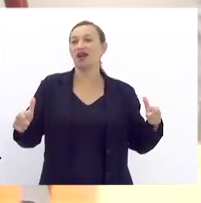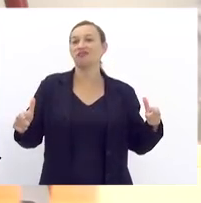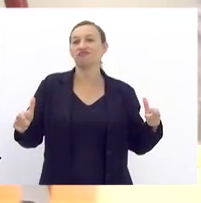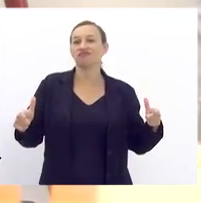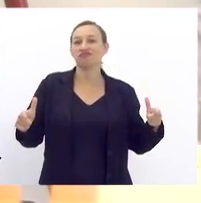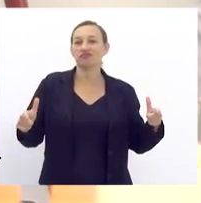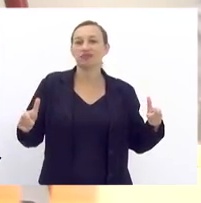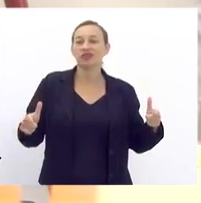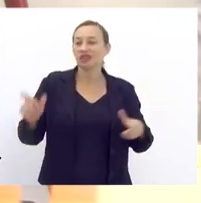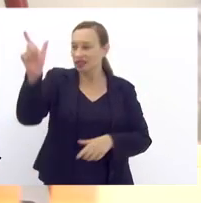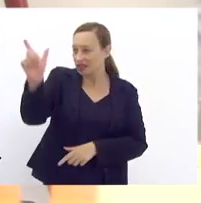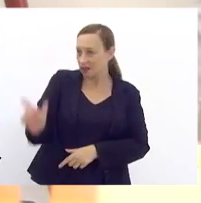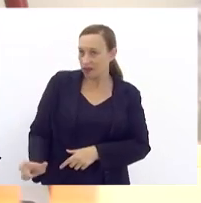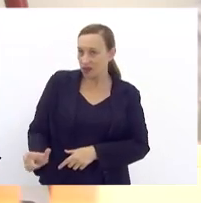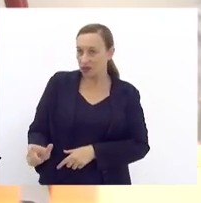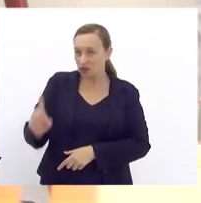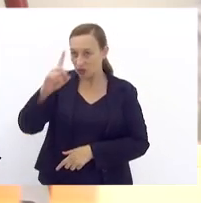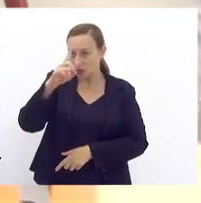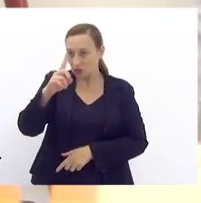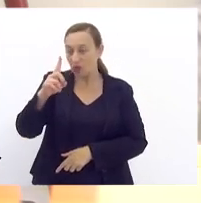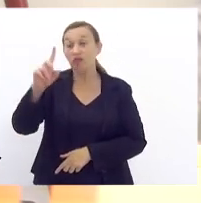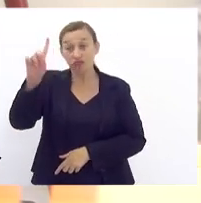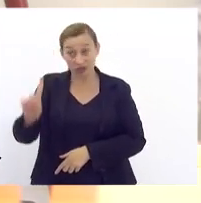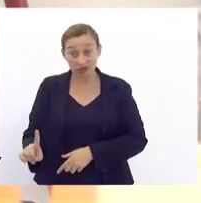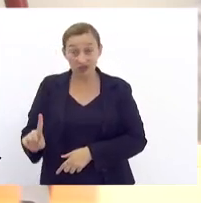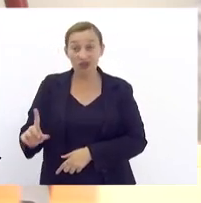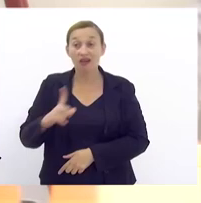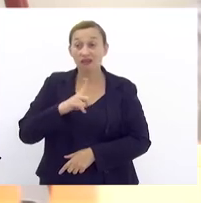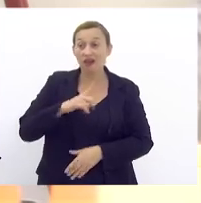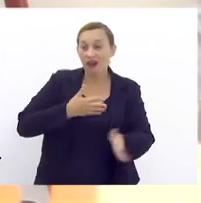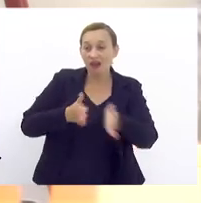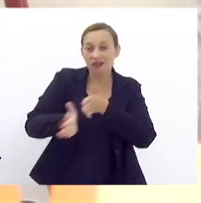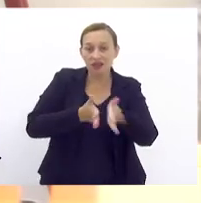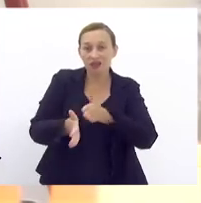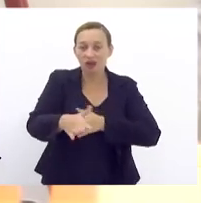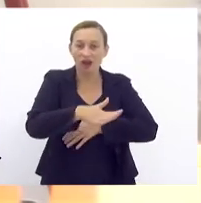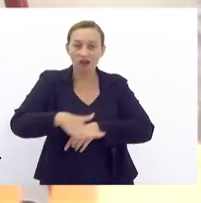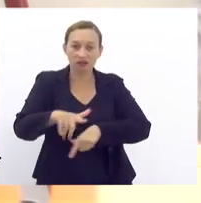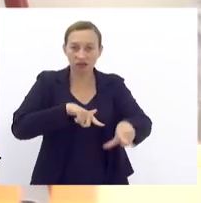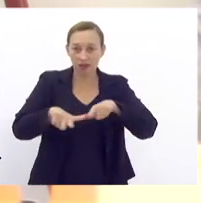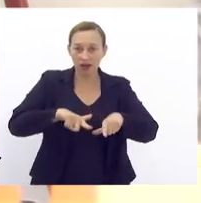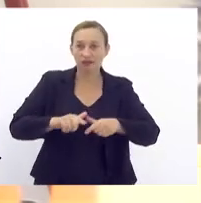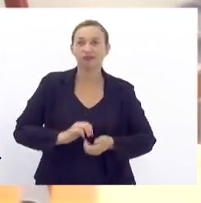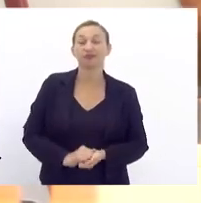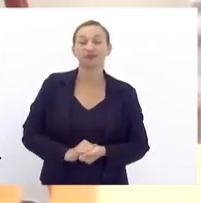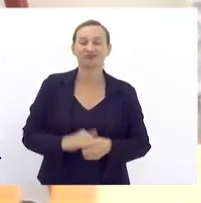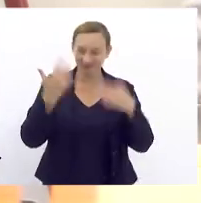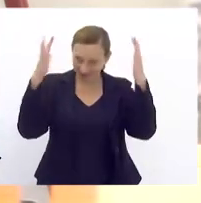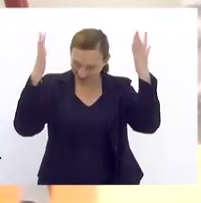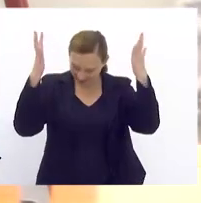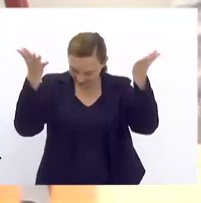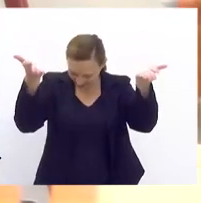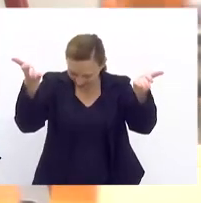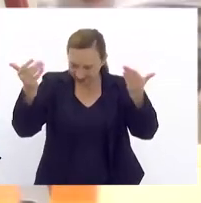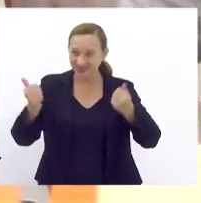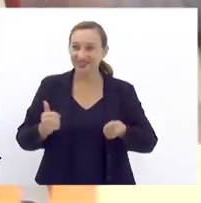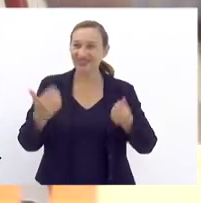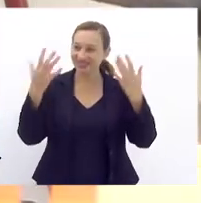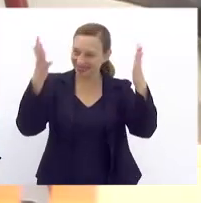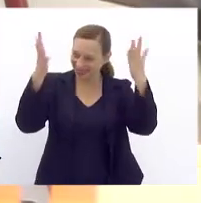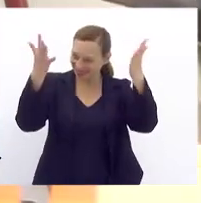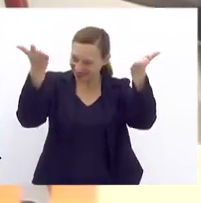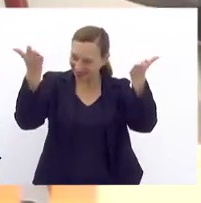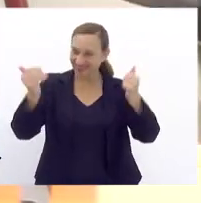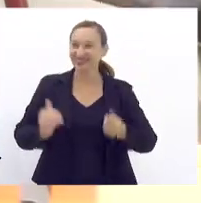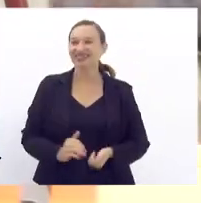da pessoa com deficiência ter acesso ao mercado de trabalho por favor aplauda